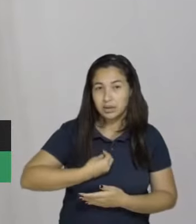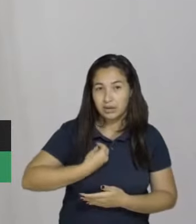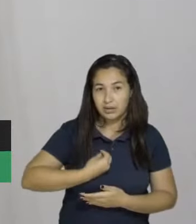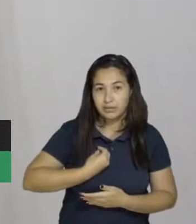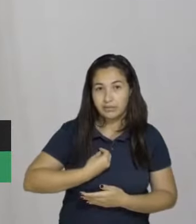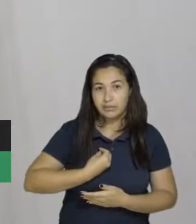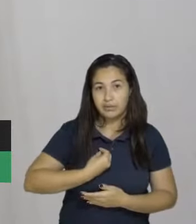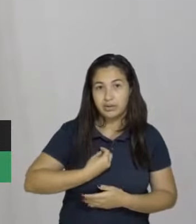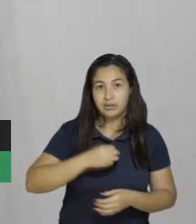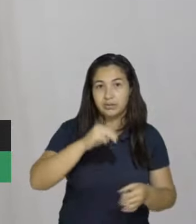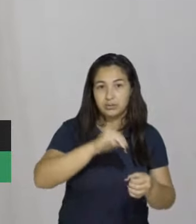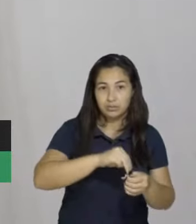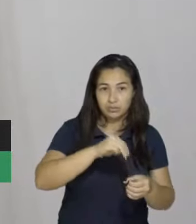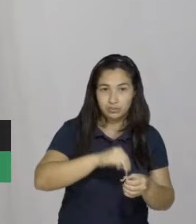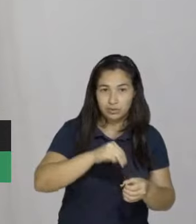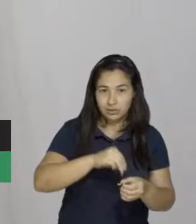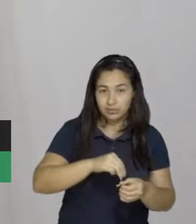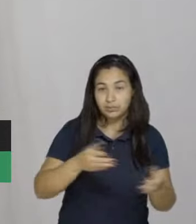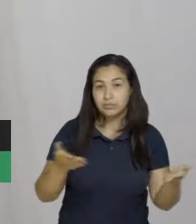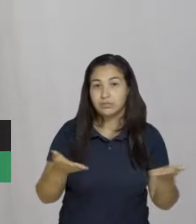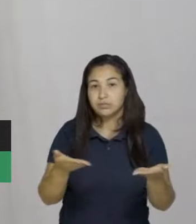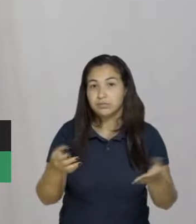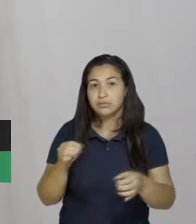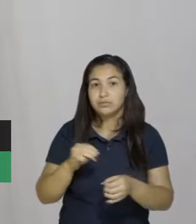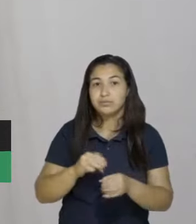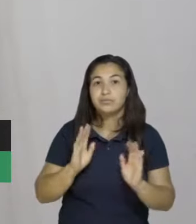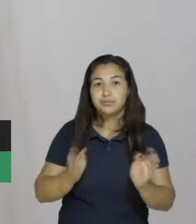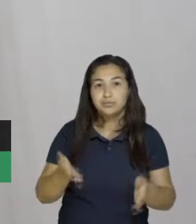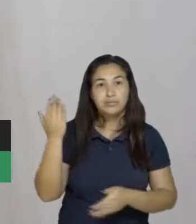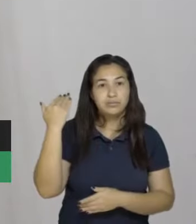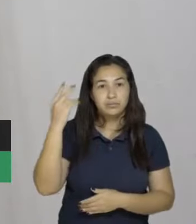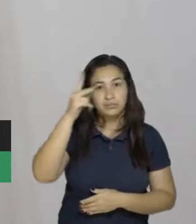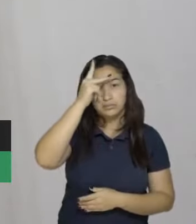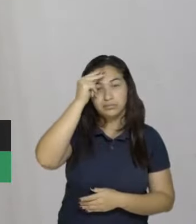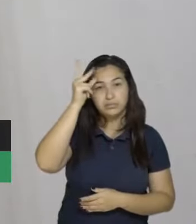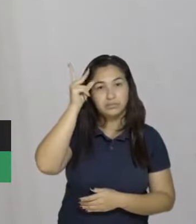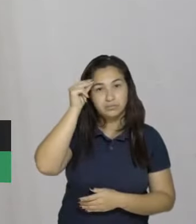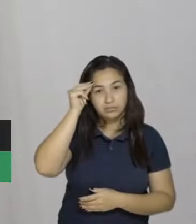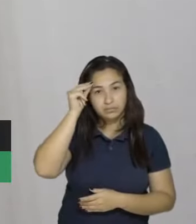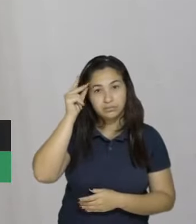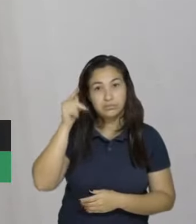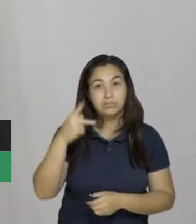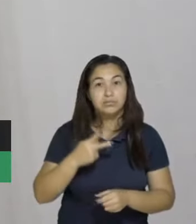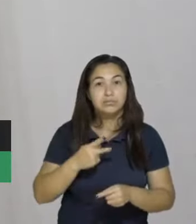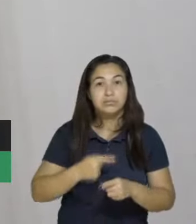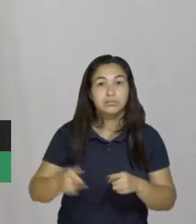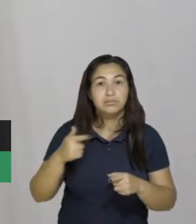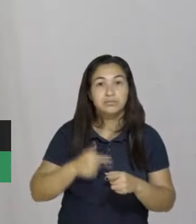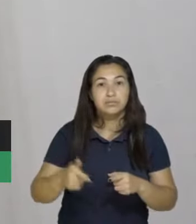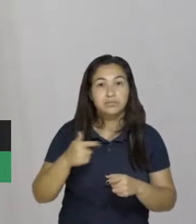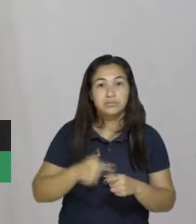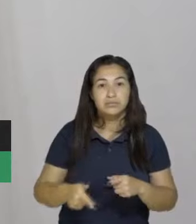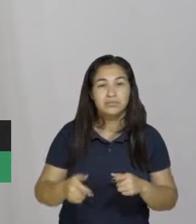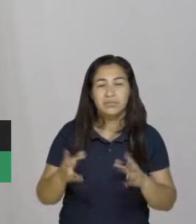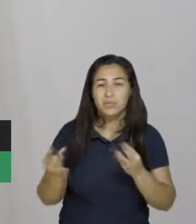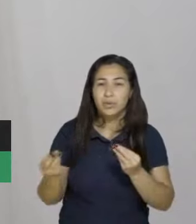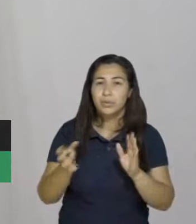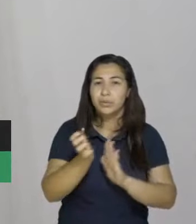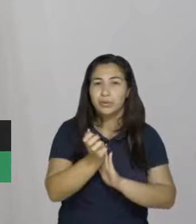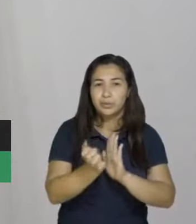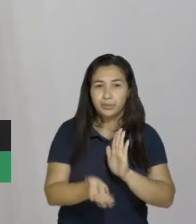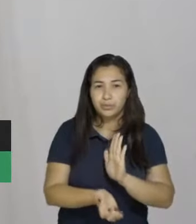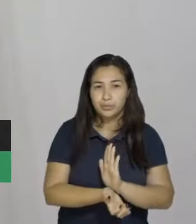dos municípios, porque hoje o município, quem já foi prefeito sabe do que eu estou dizendo, o problema que é, a burocracia que é, para